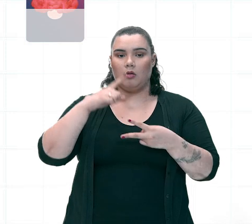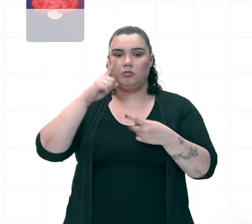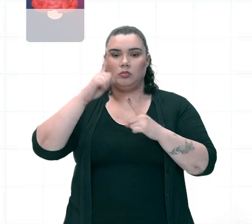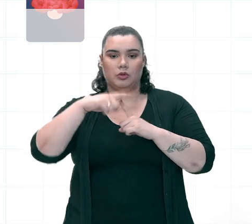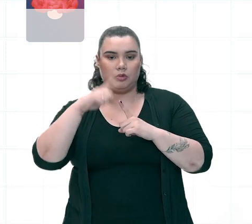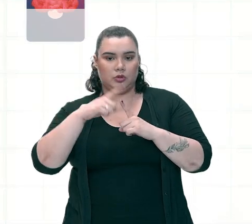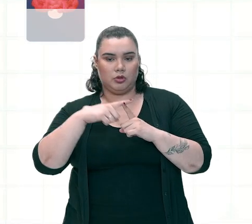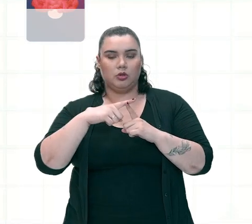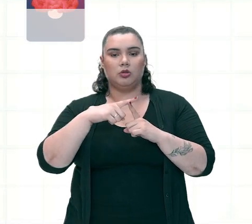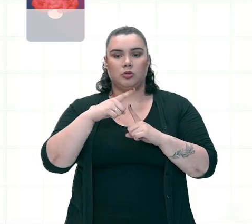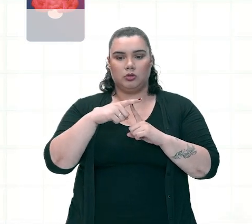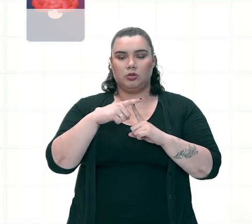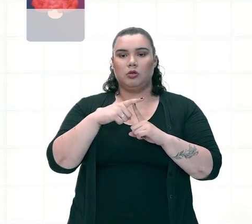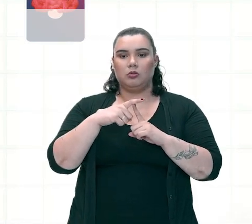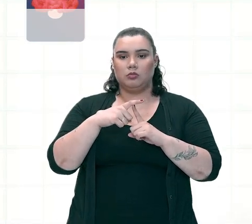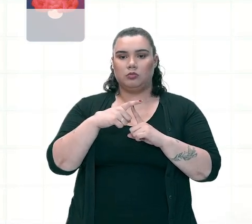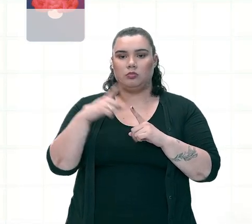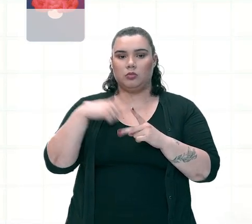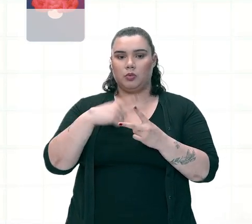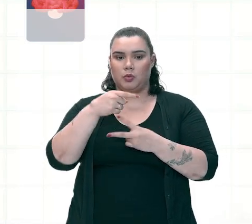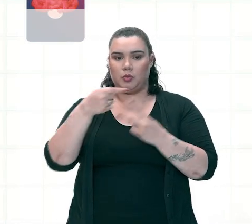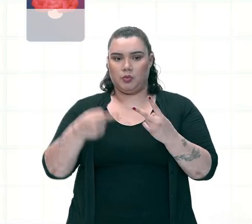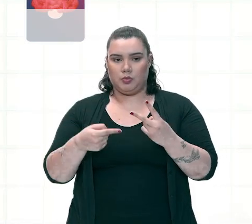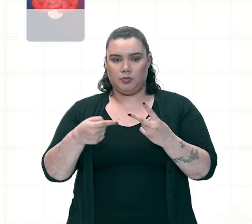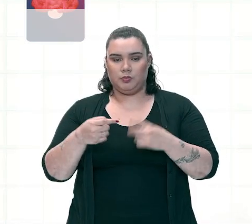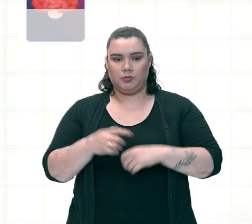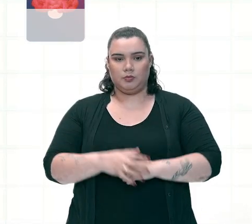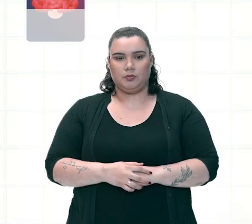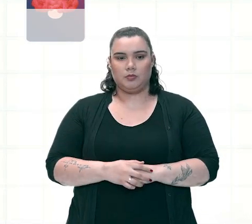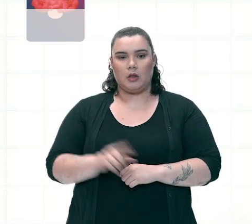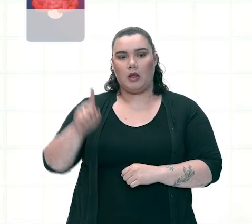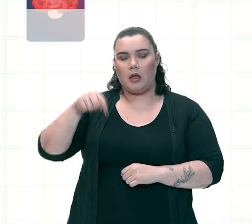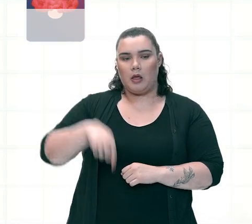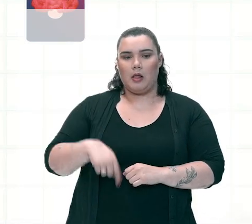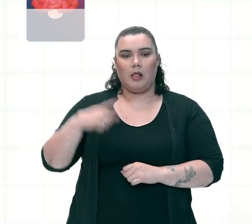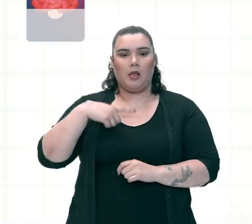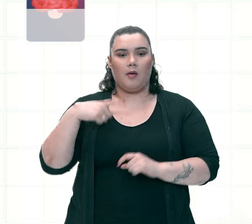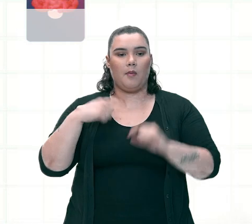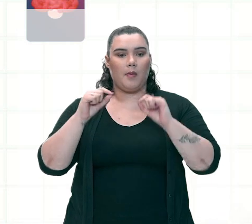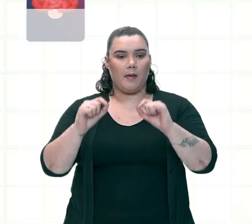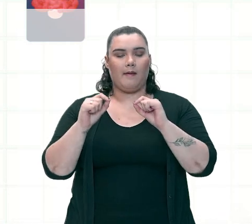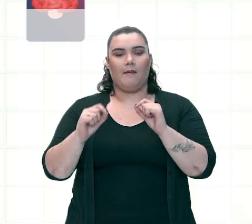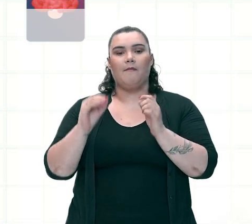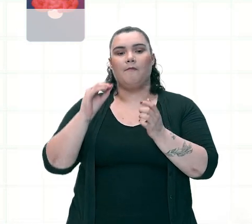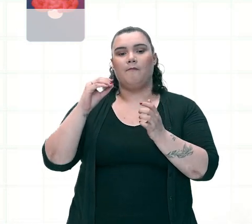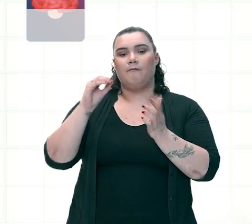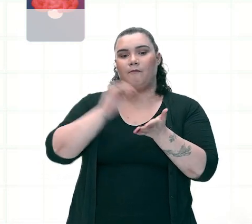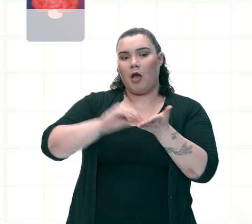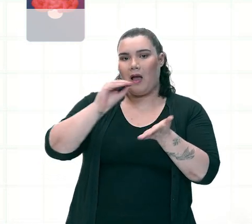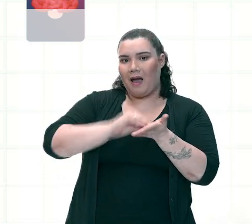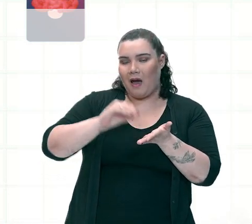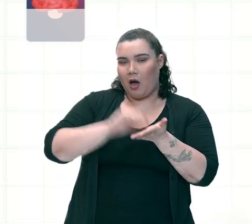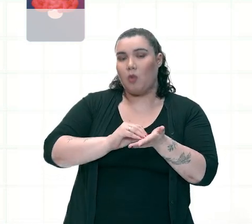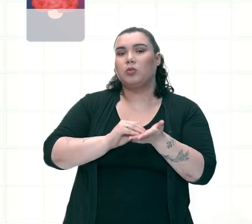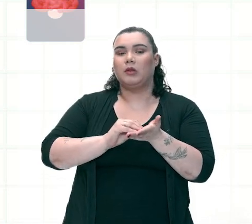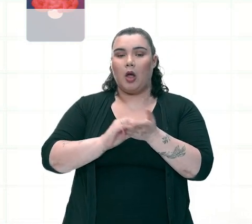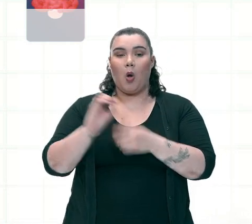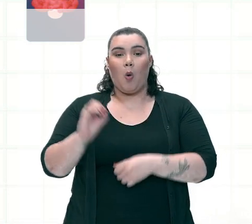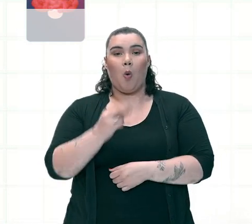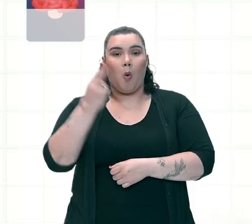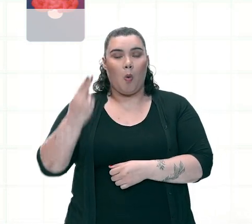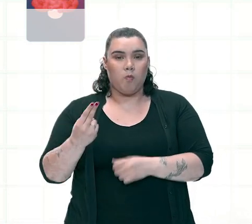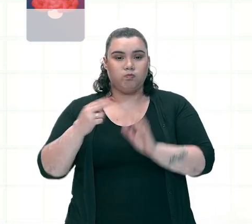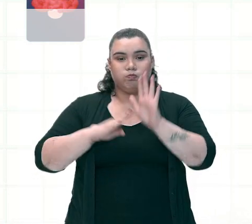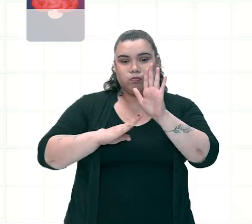o hipertireoidismo e o hipotireoidismo, que são condições resultantes da produção insuficiente